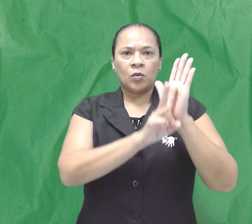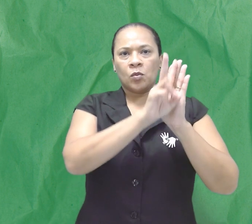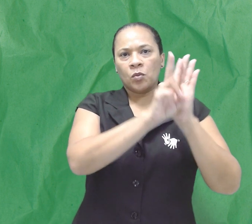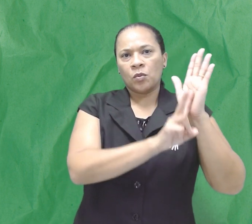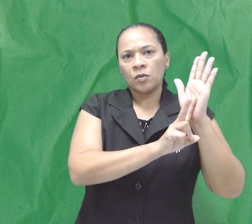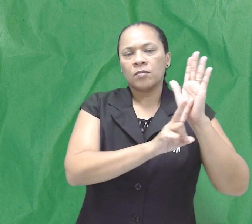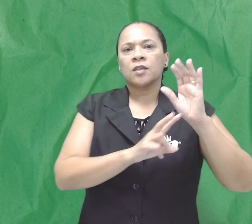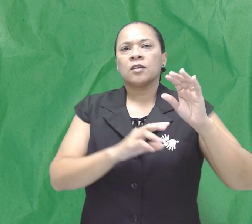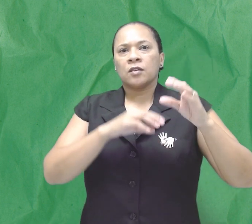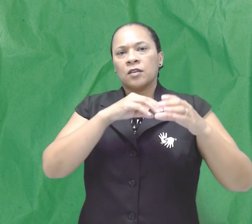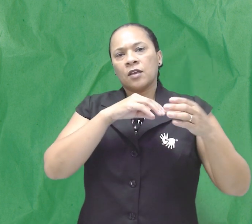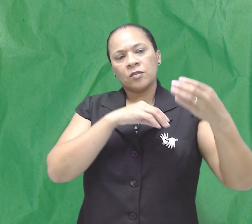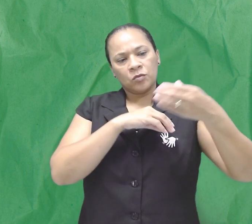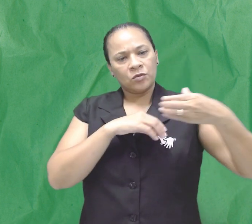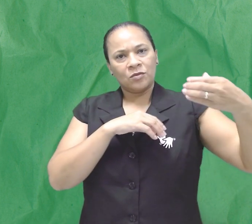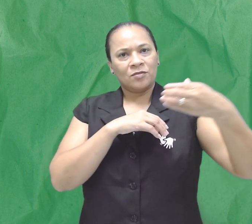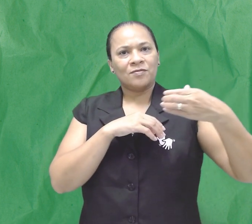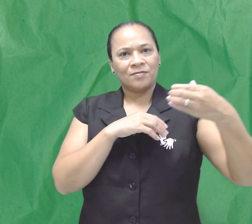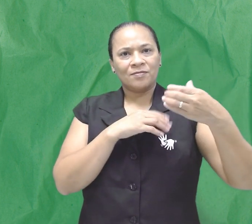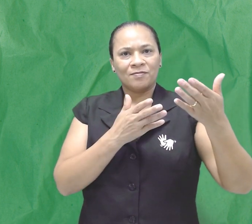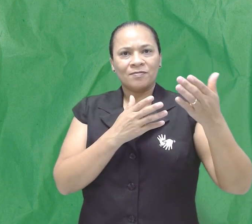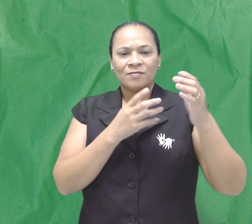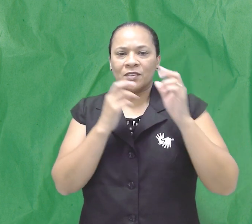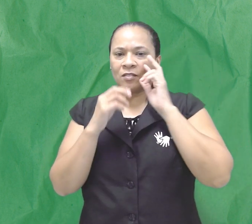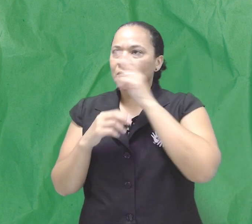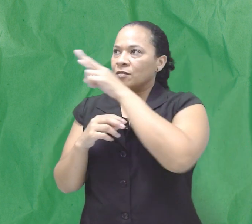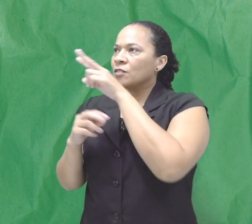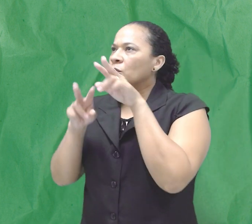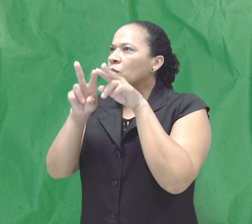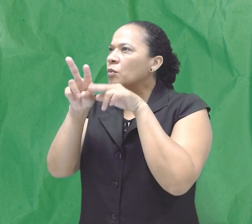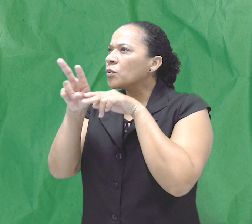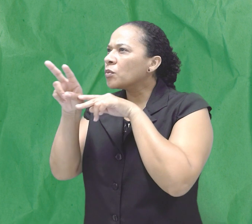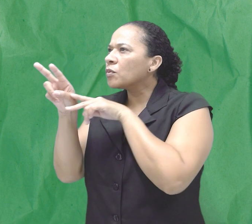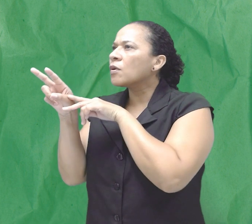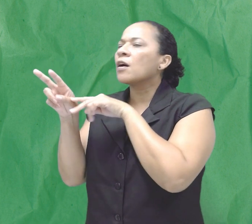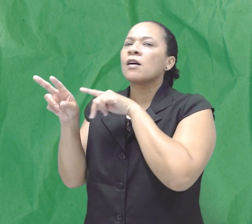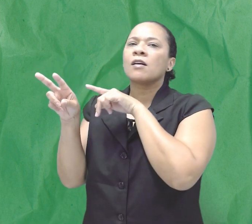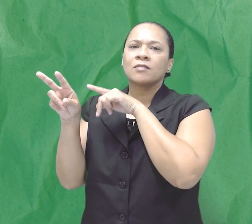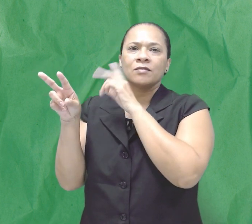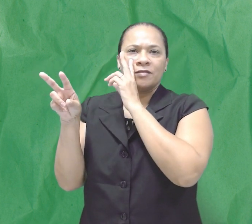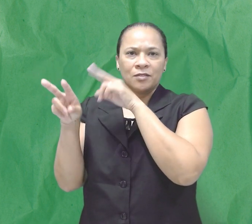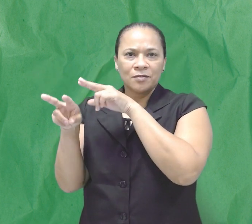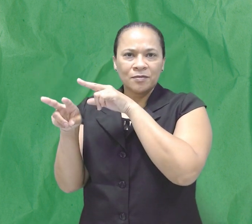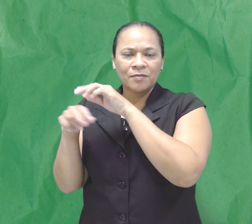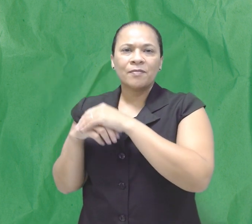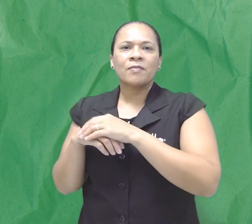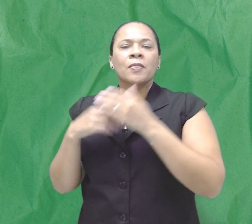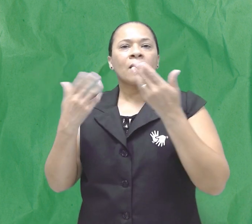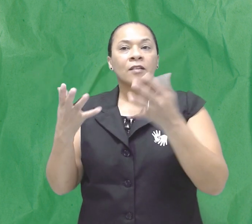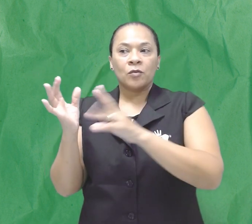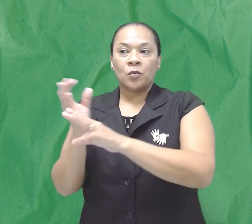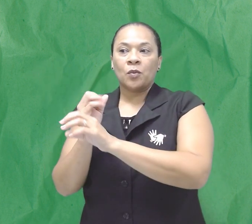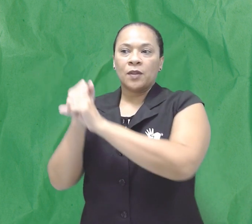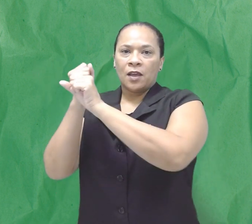solução. Tá? Então, percebam que a quantidade do meu soluto, tá,